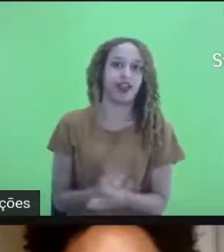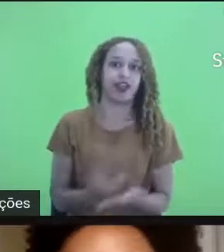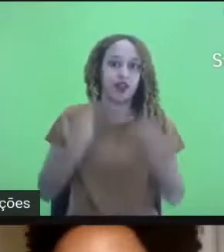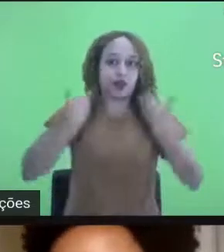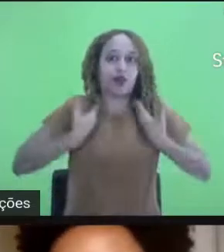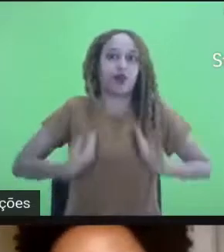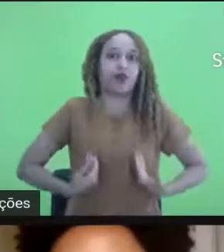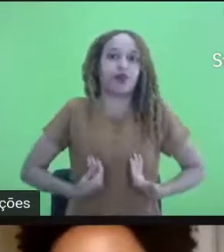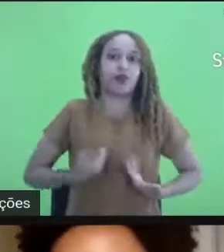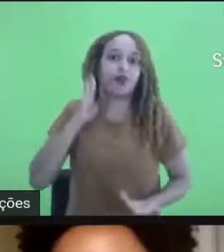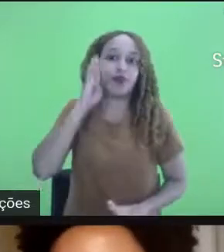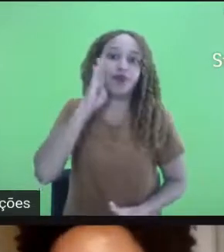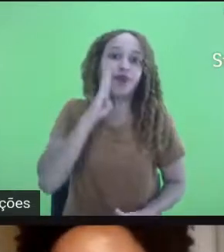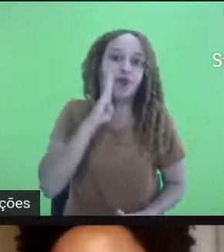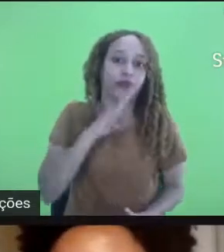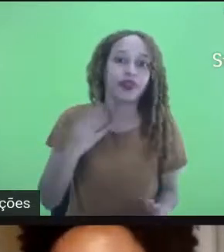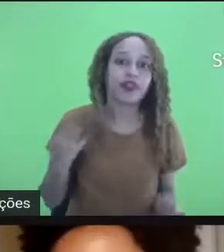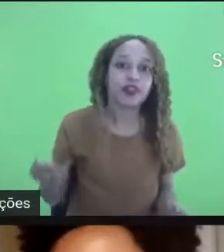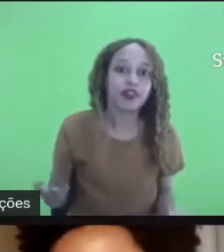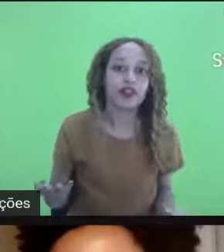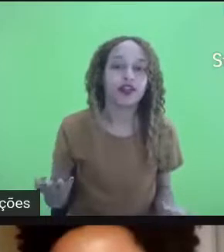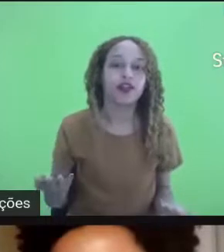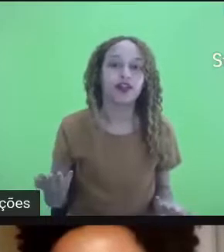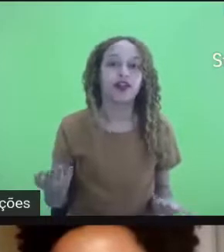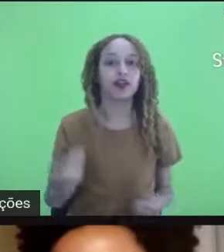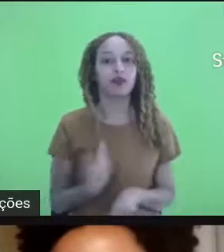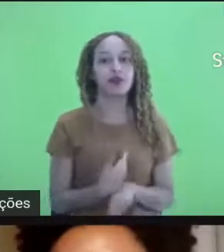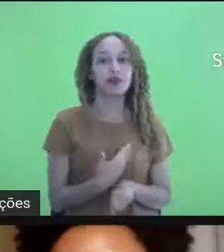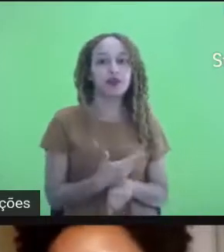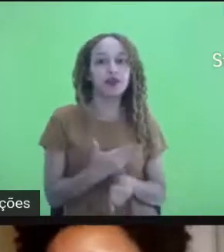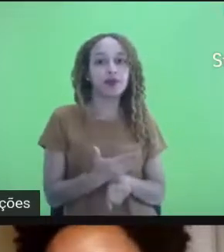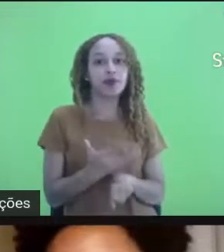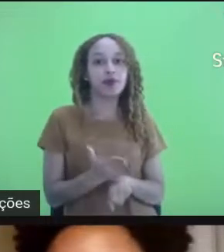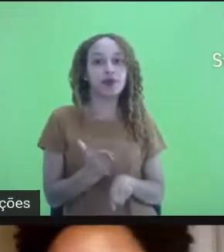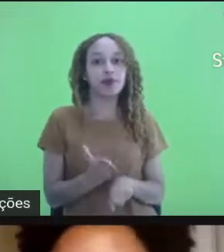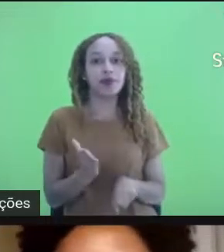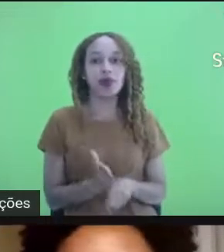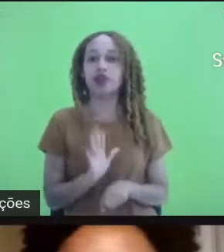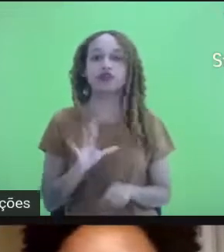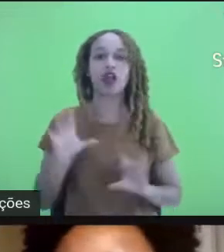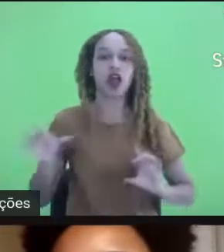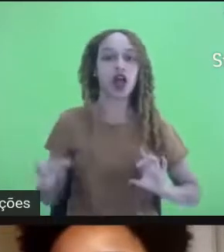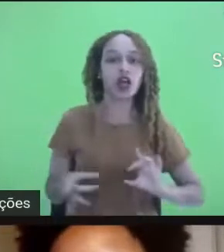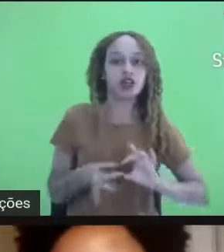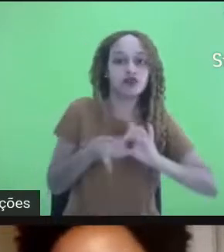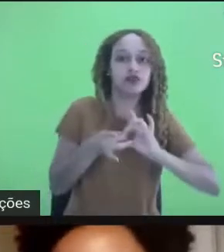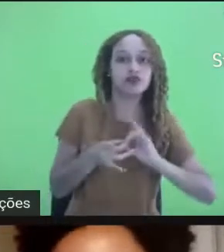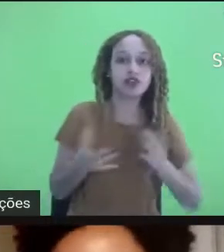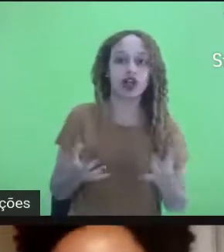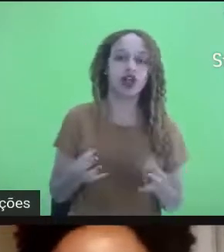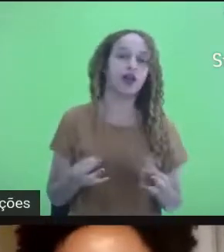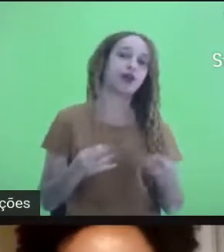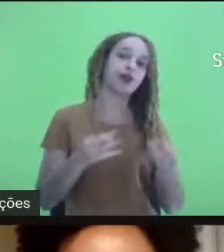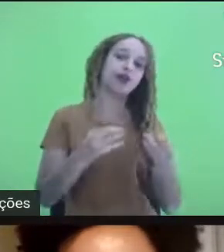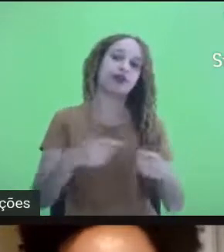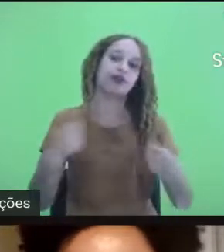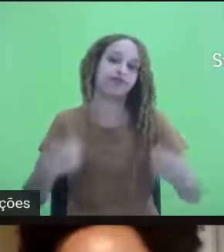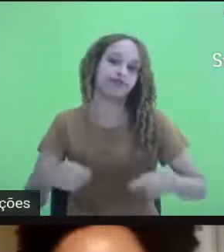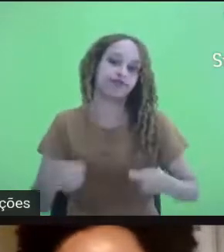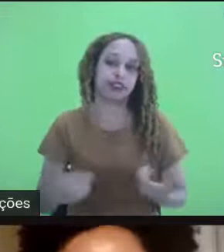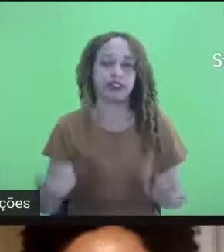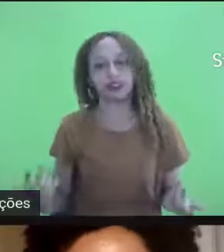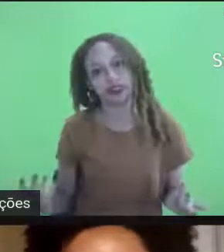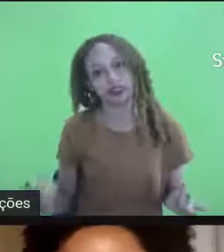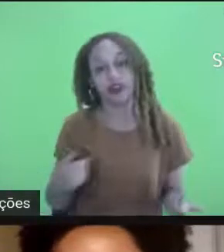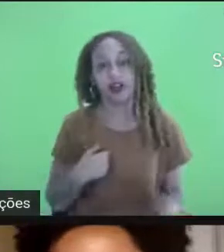que, muitas vezes, não está associado a todas essas necessidades. Então, eu